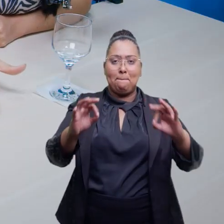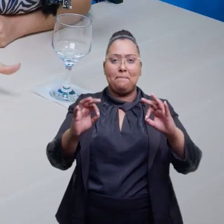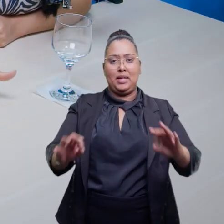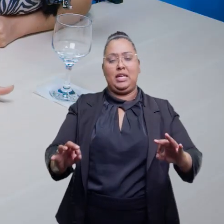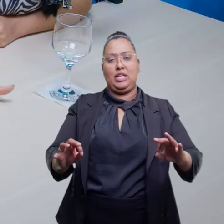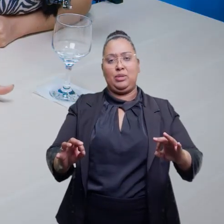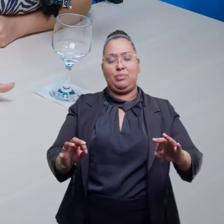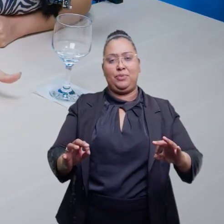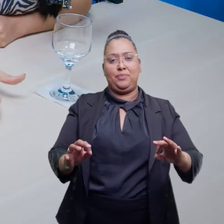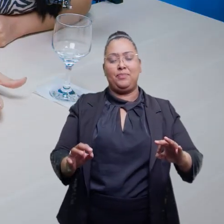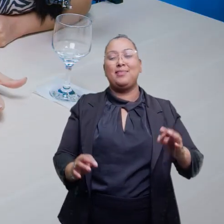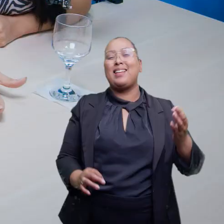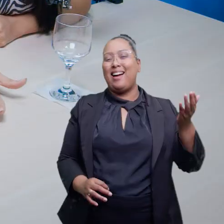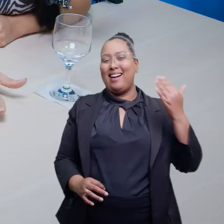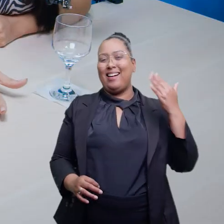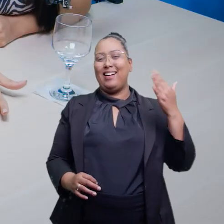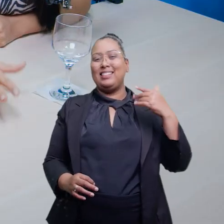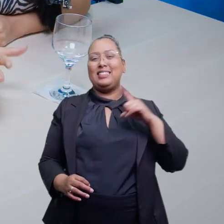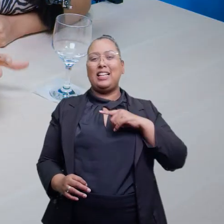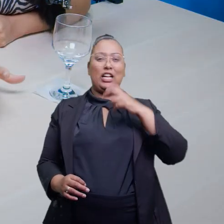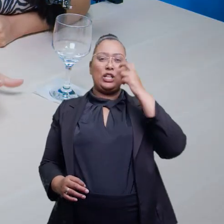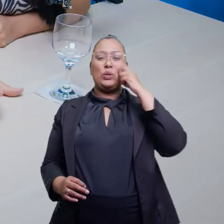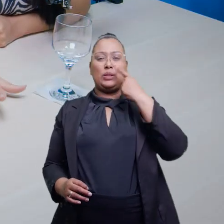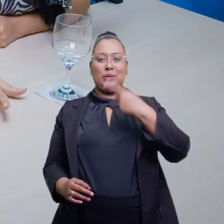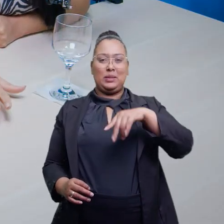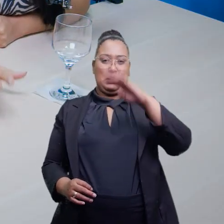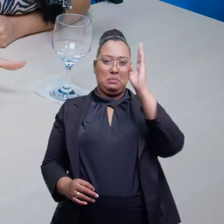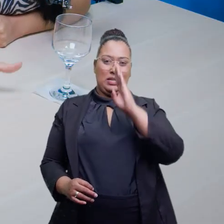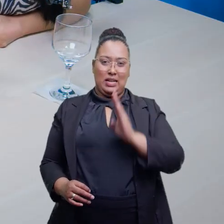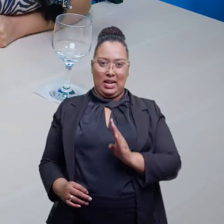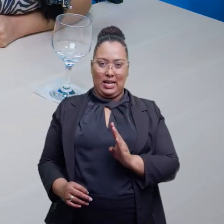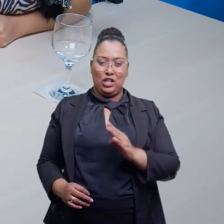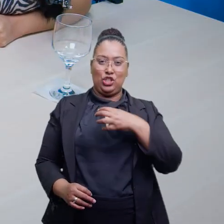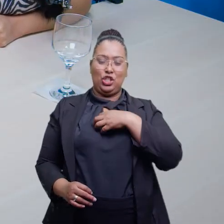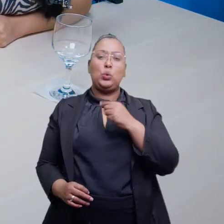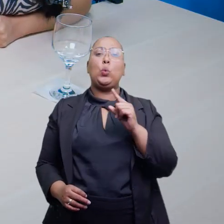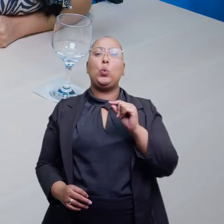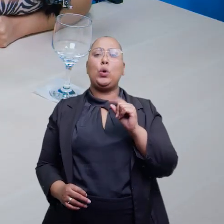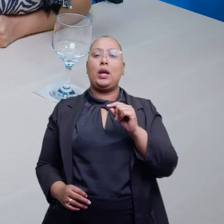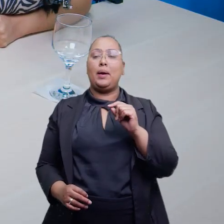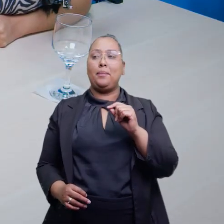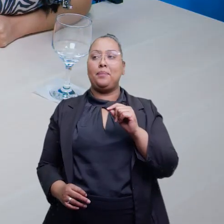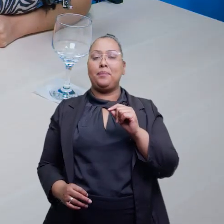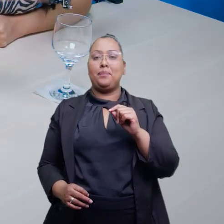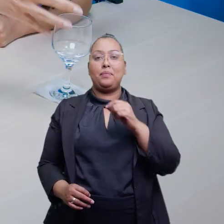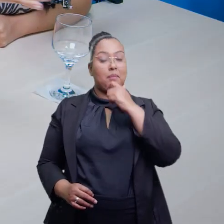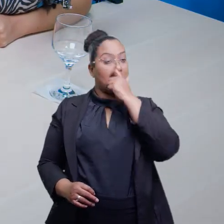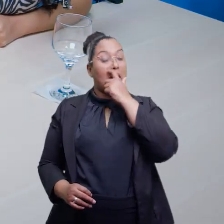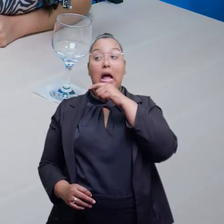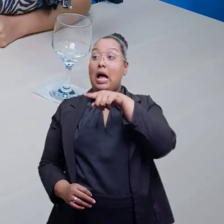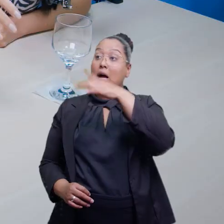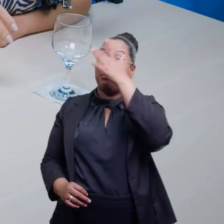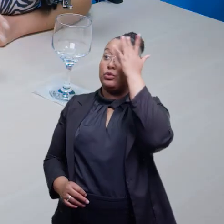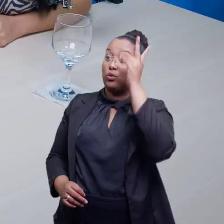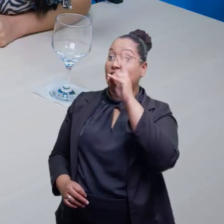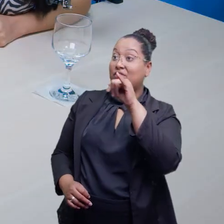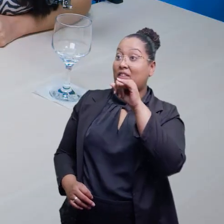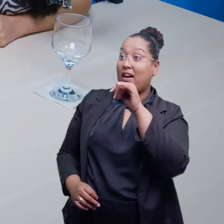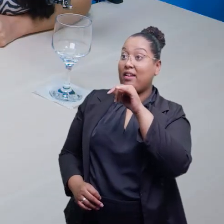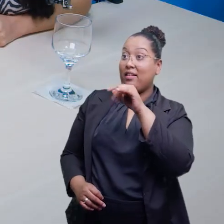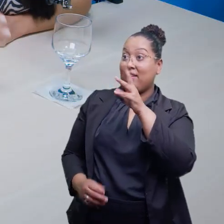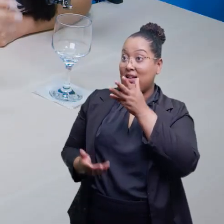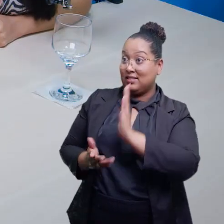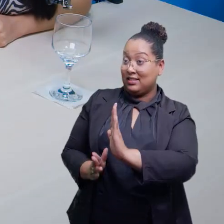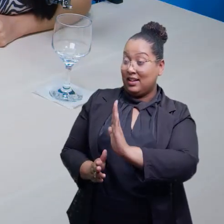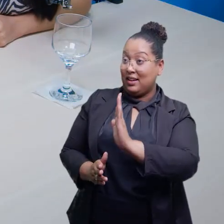adotar. Antes a gente tinha muito a adoção brasileira, né? Que é quando alguém conhece alguém que vai ter um filho, né? Ou que já